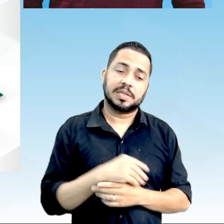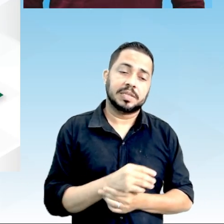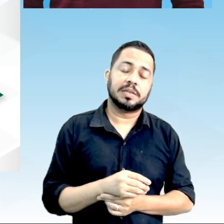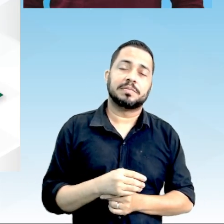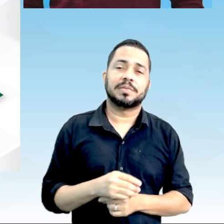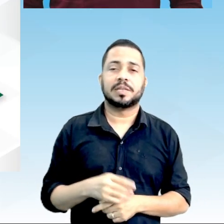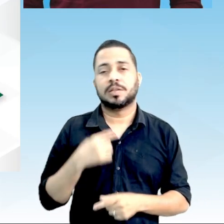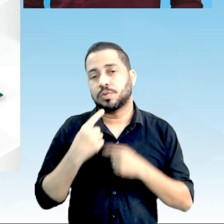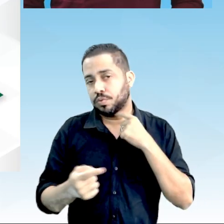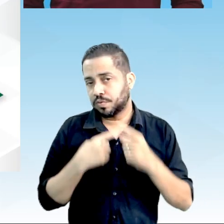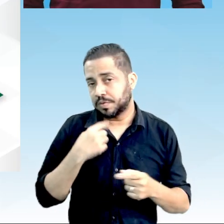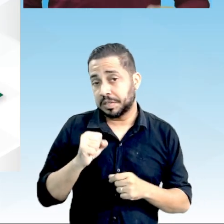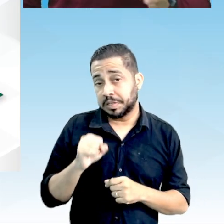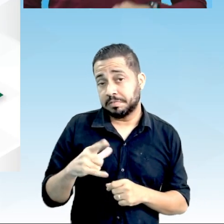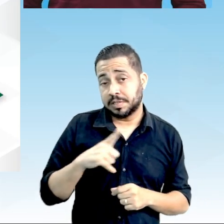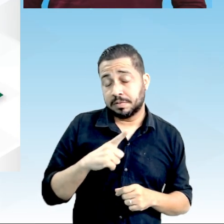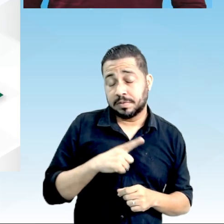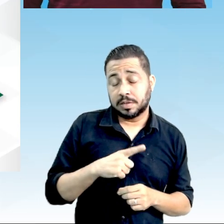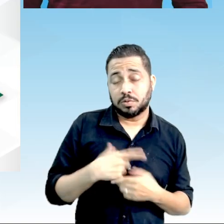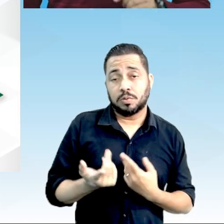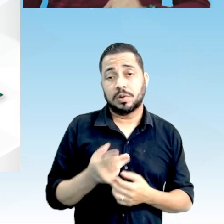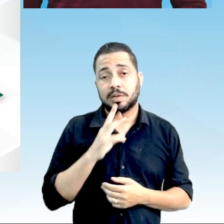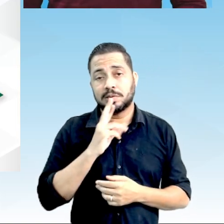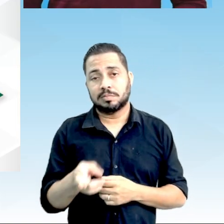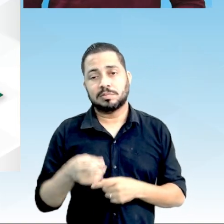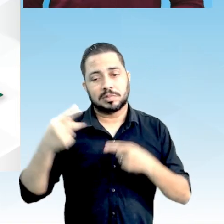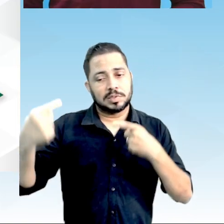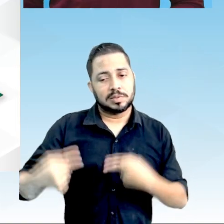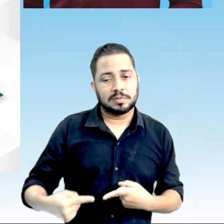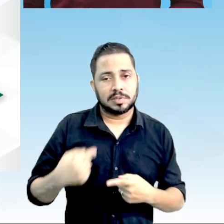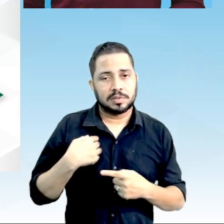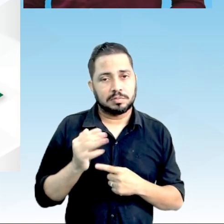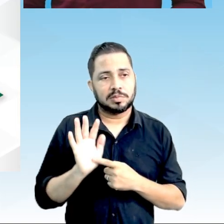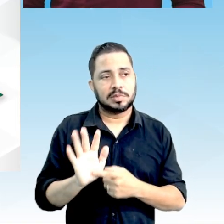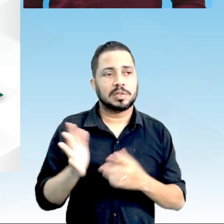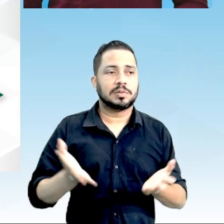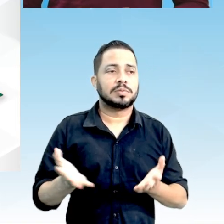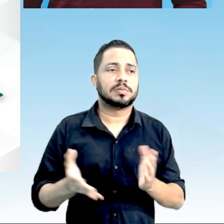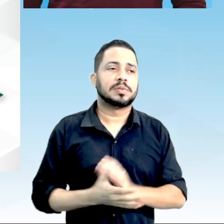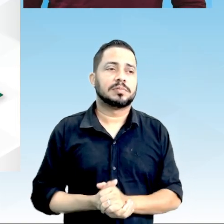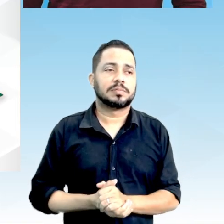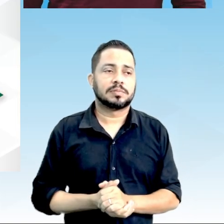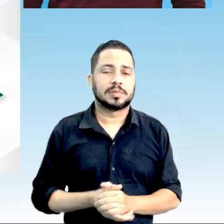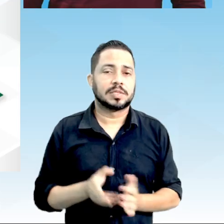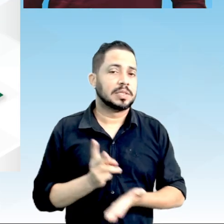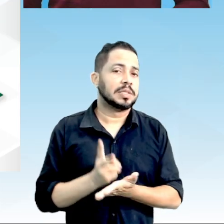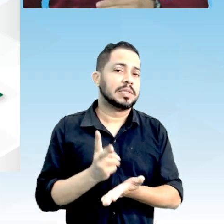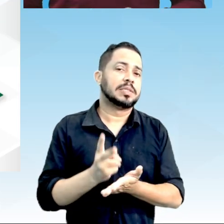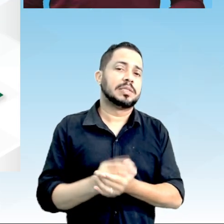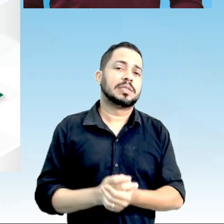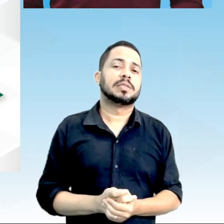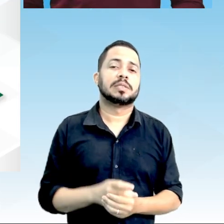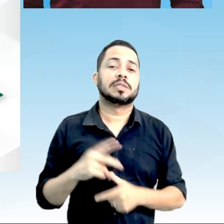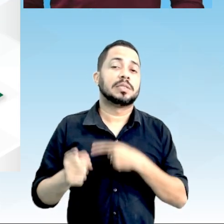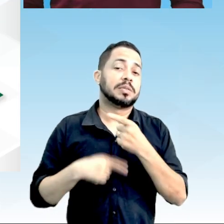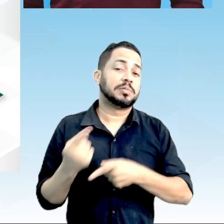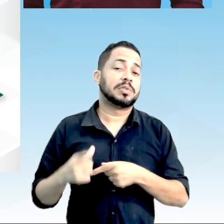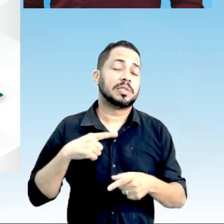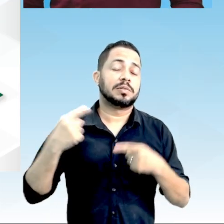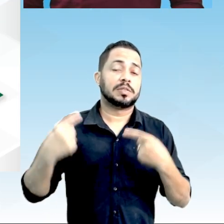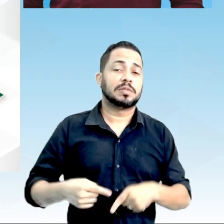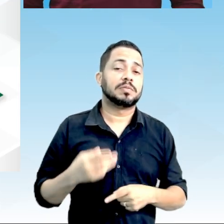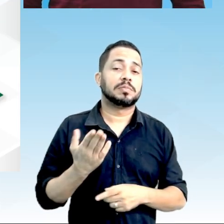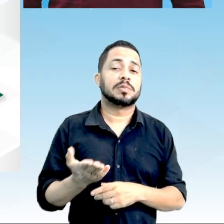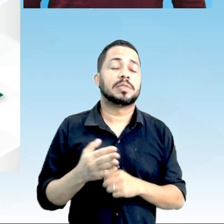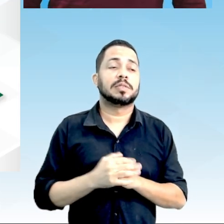gente alguma dúvida se você tiver ou responde o desafio que eu vou te mostrar agora, tá? Segue pra gente aí. Daqui a pouco tem um desafio para